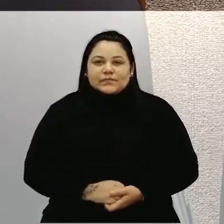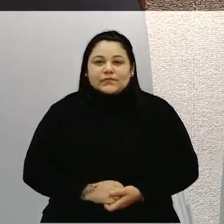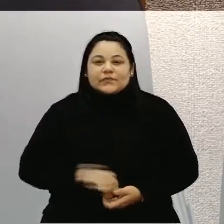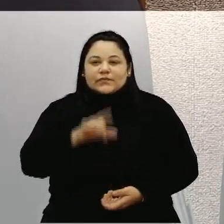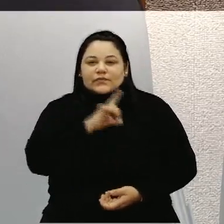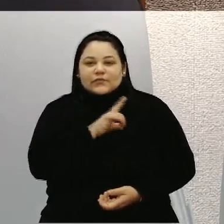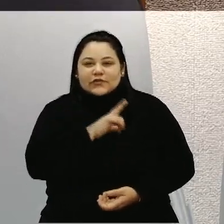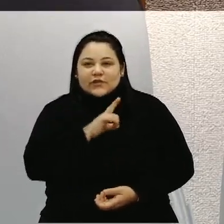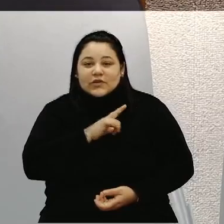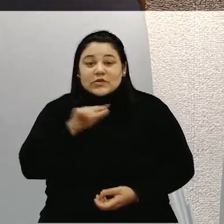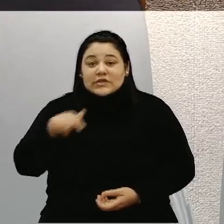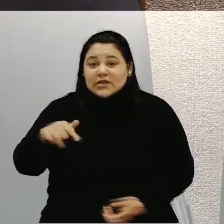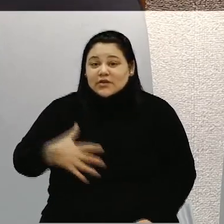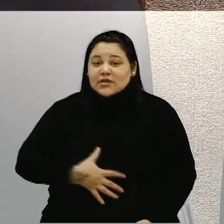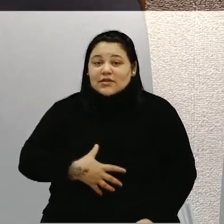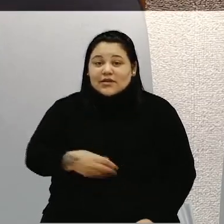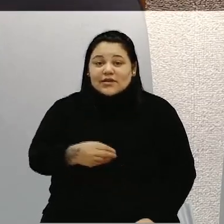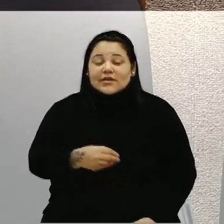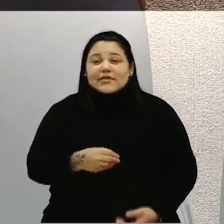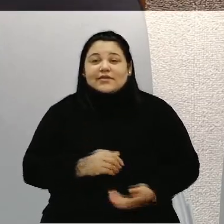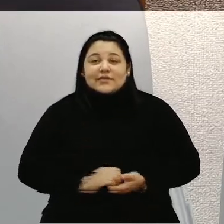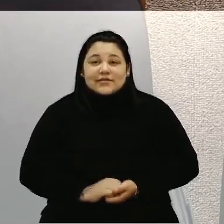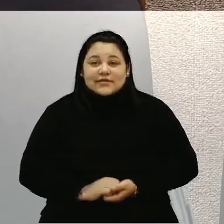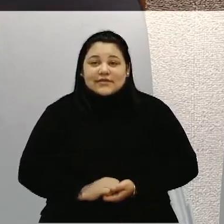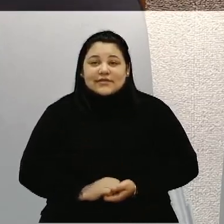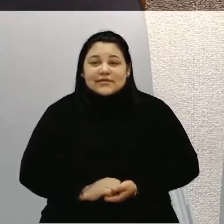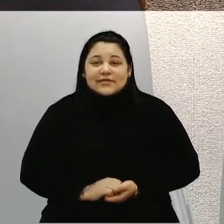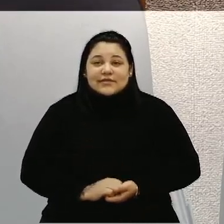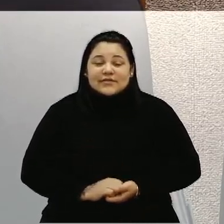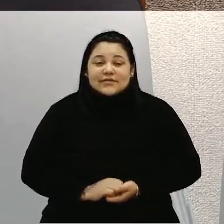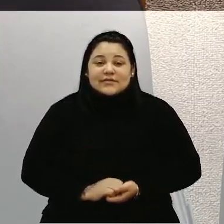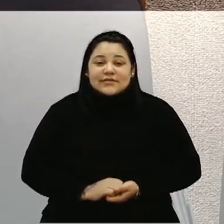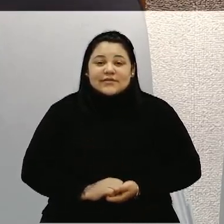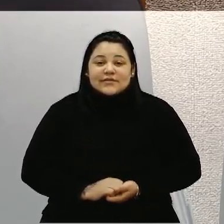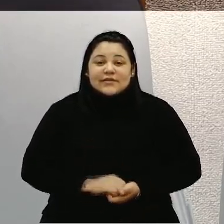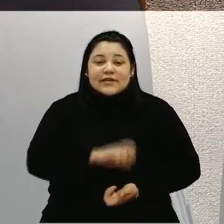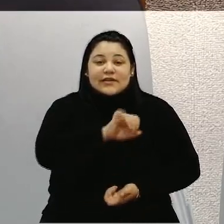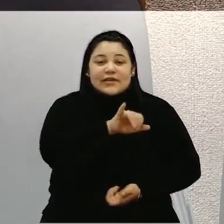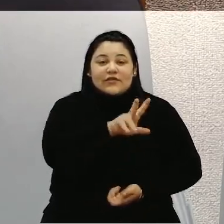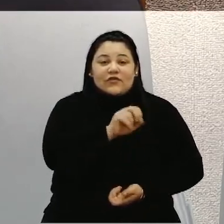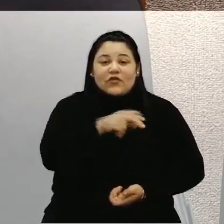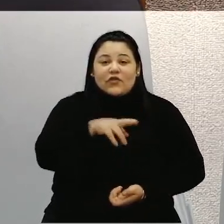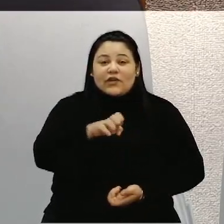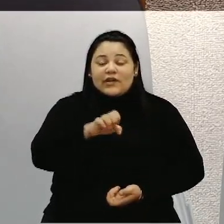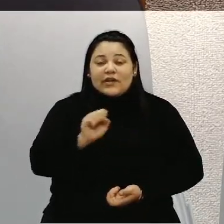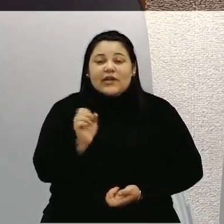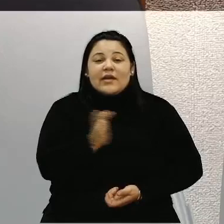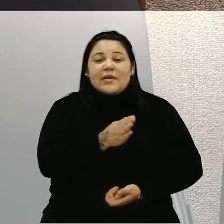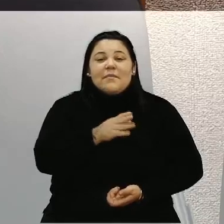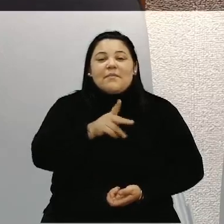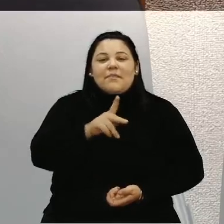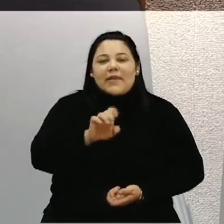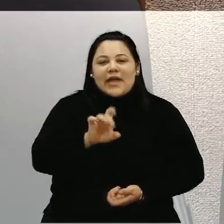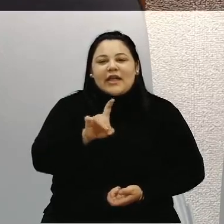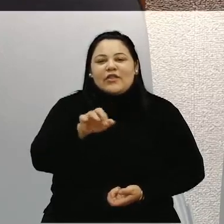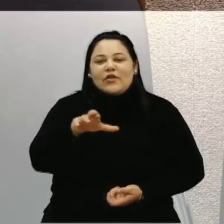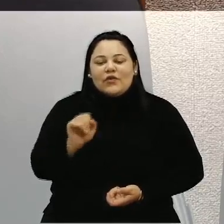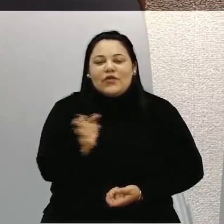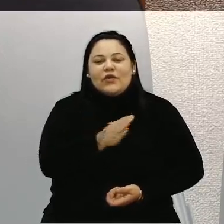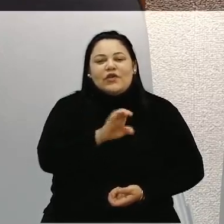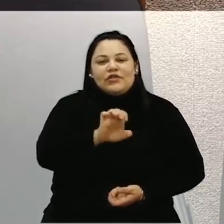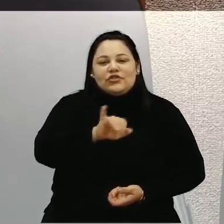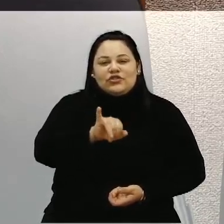tiveram 7 filhos: Ieda, Ovídio, Ivone, Pedro, Gelson, Elaine e